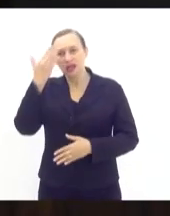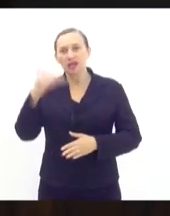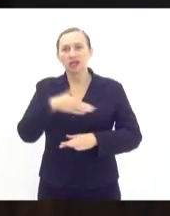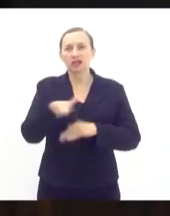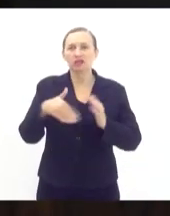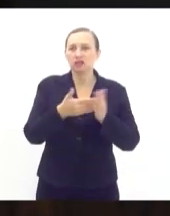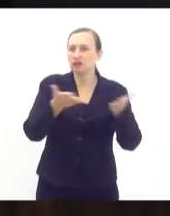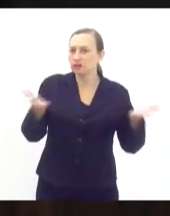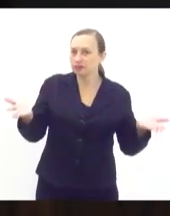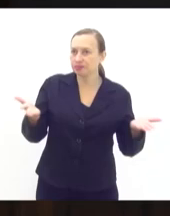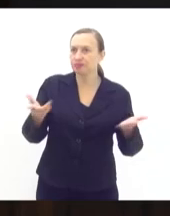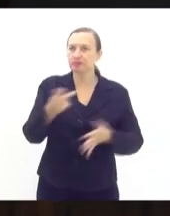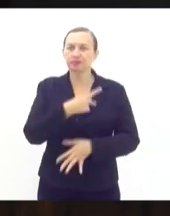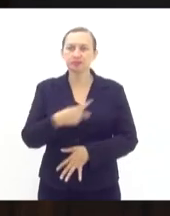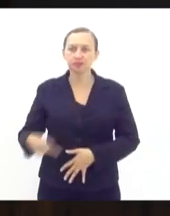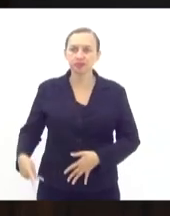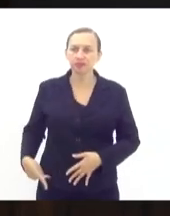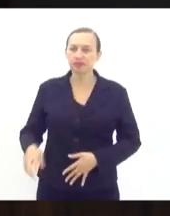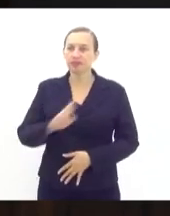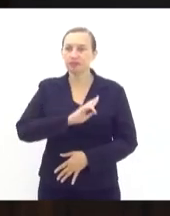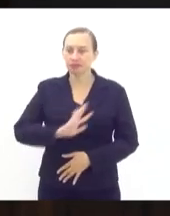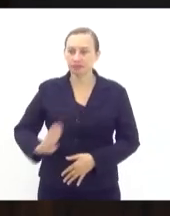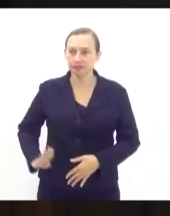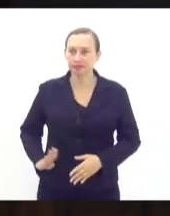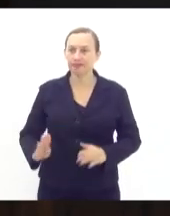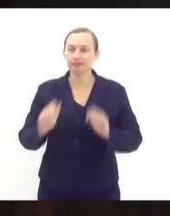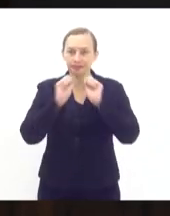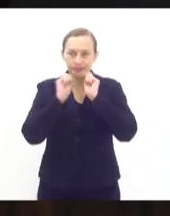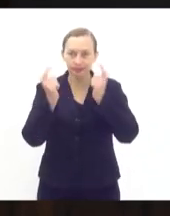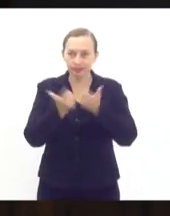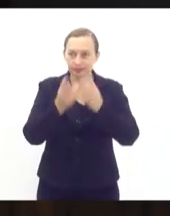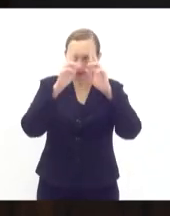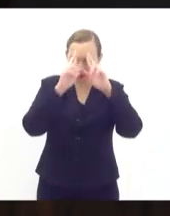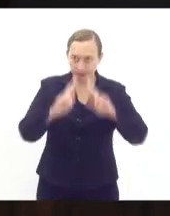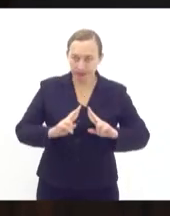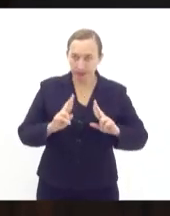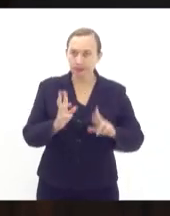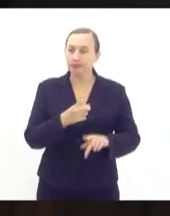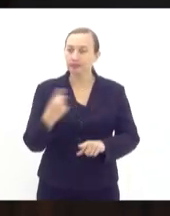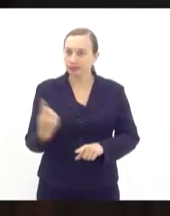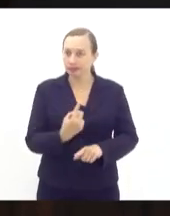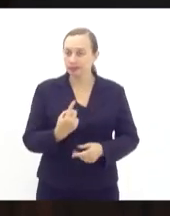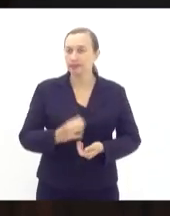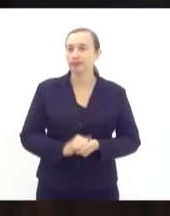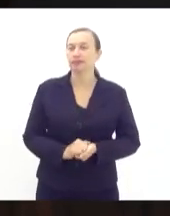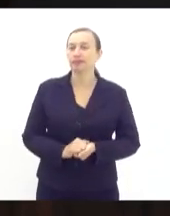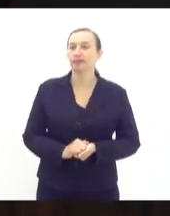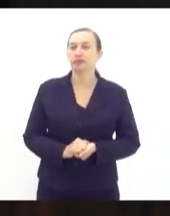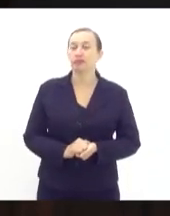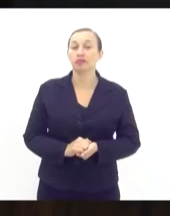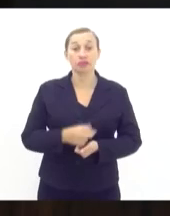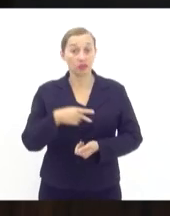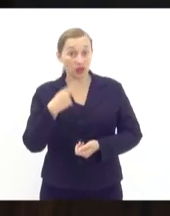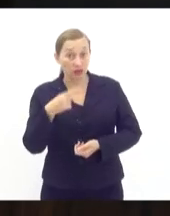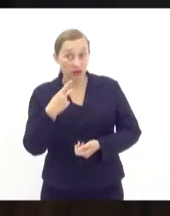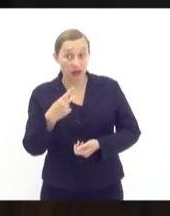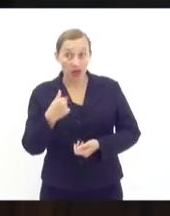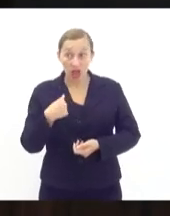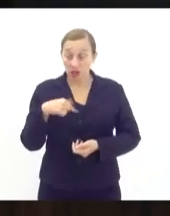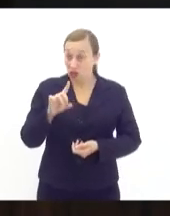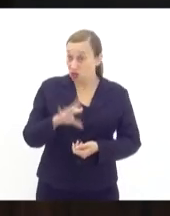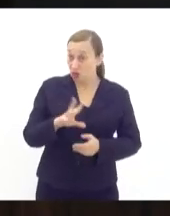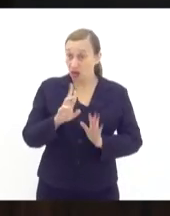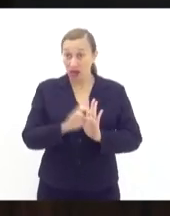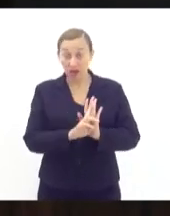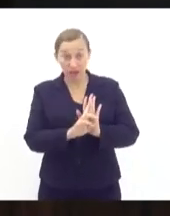manifestações e o Presidente Rodrigo Bacelar e essa casa sempre nos respeitou e sempre nos respeitará como eu disse eu não estava ali